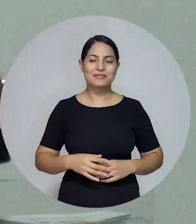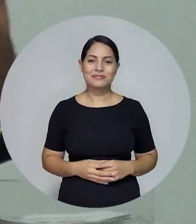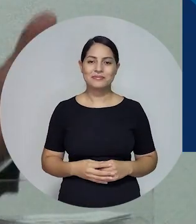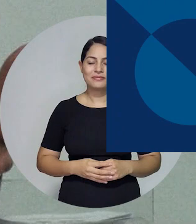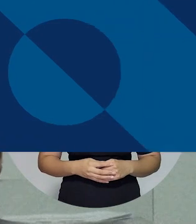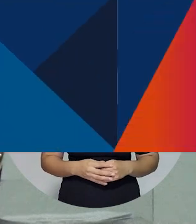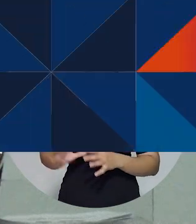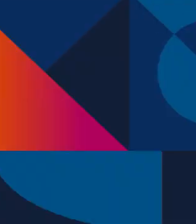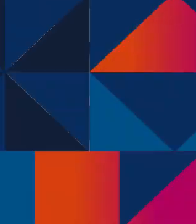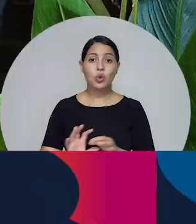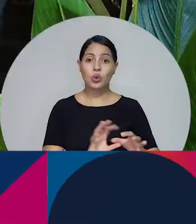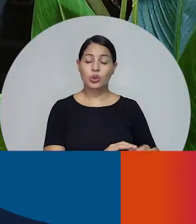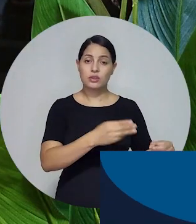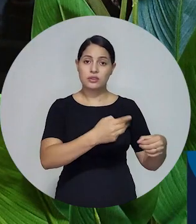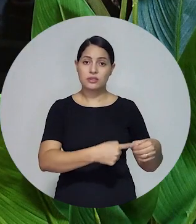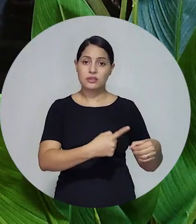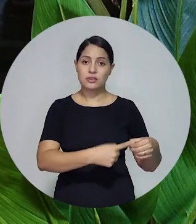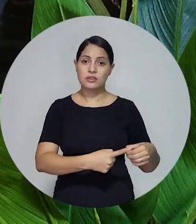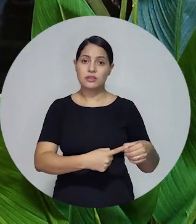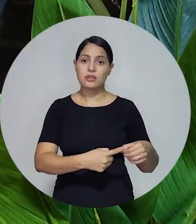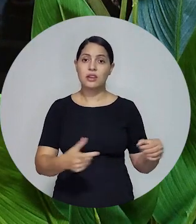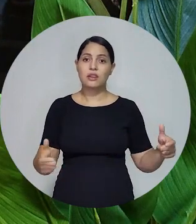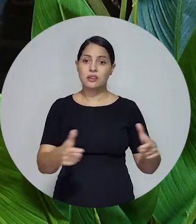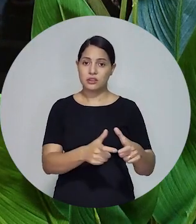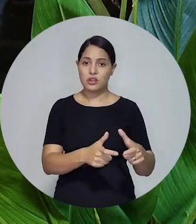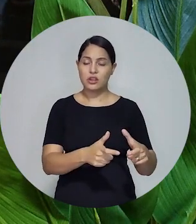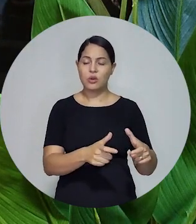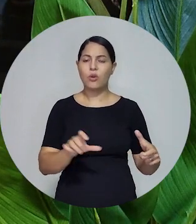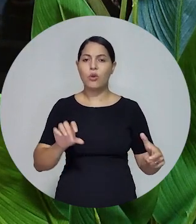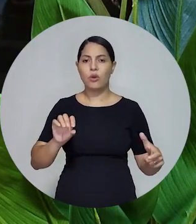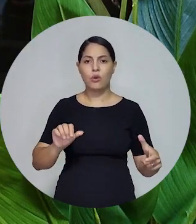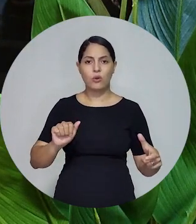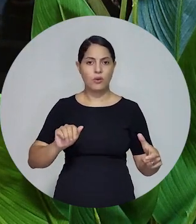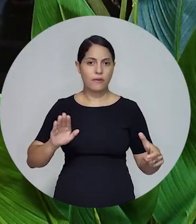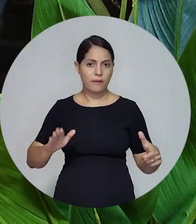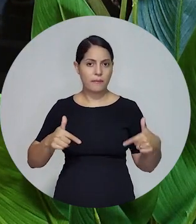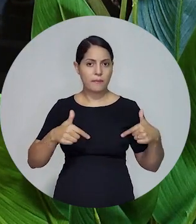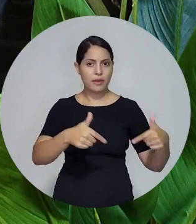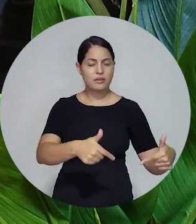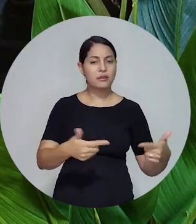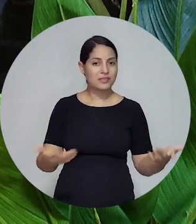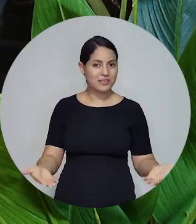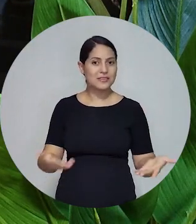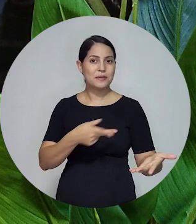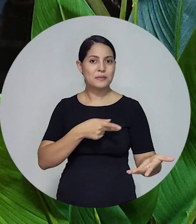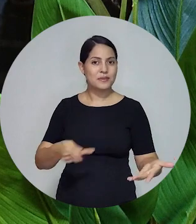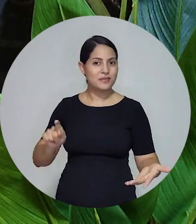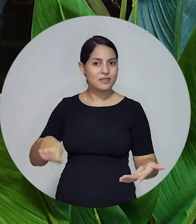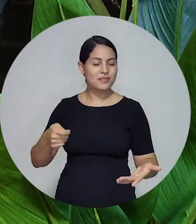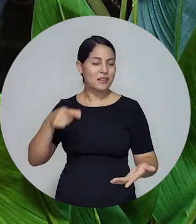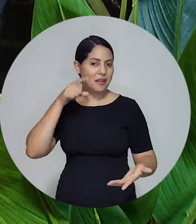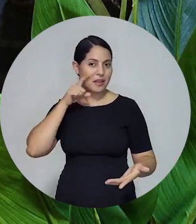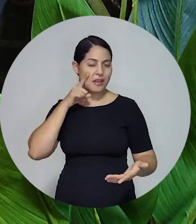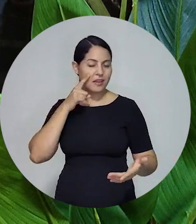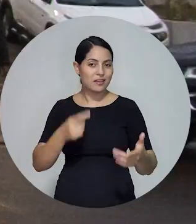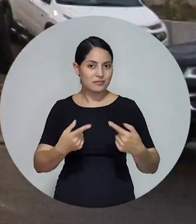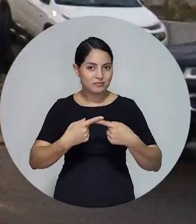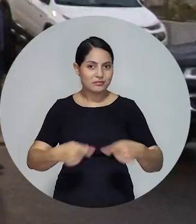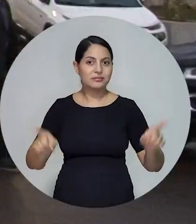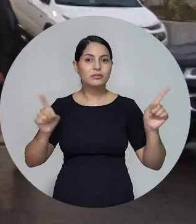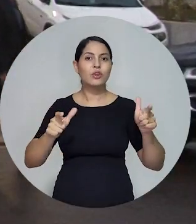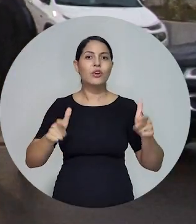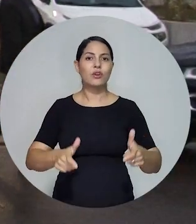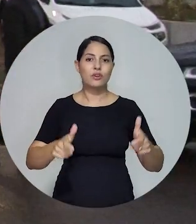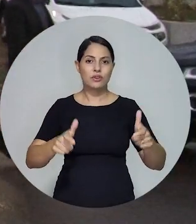oab.org.br e fique por dentro. Em mais um passo rumo à interiorização da Ordem, o presidente da OAB Nacional, Beto Simonetti, inaugurou